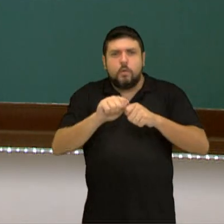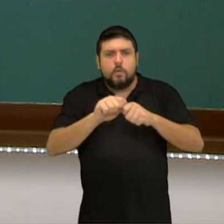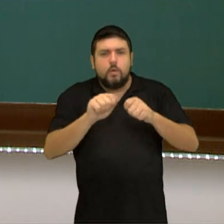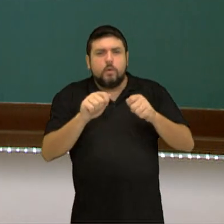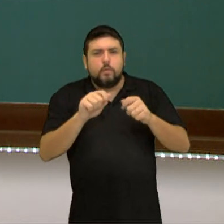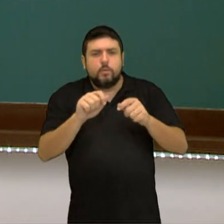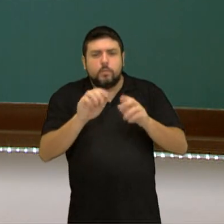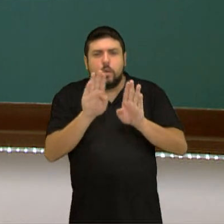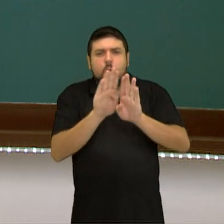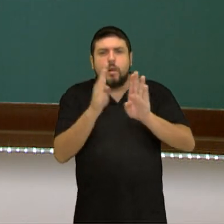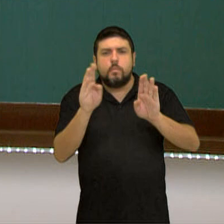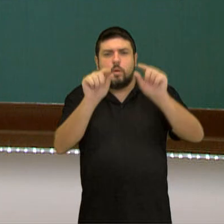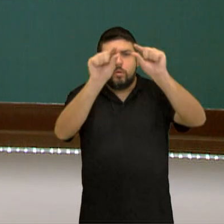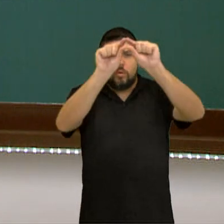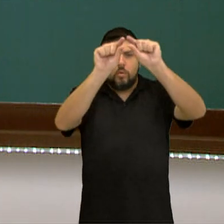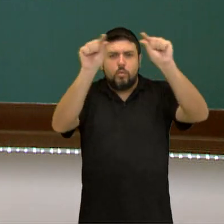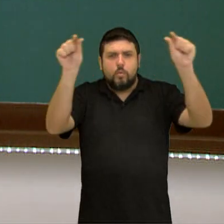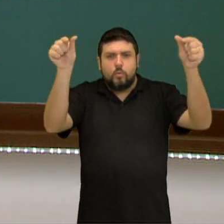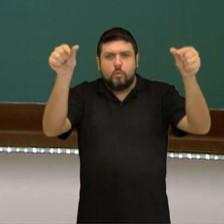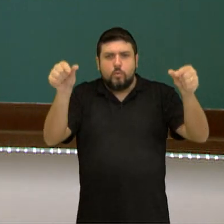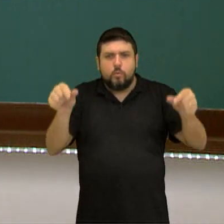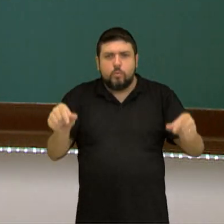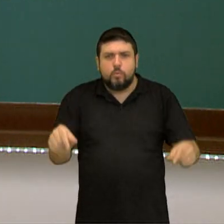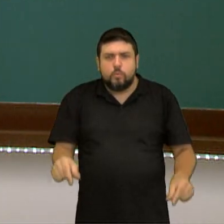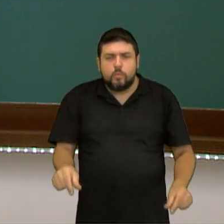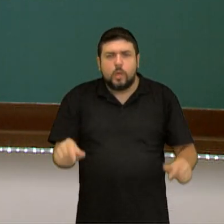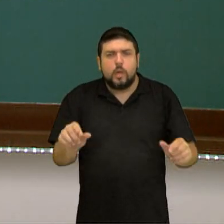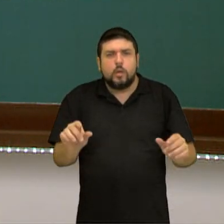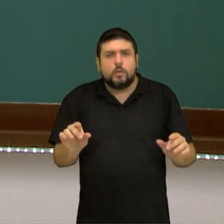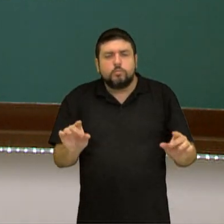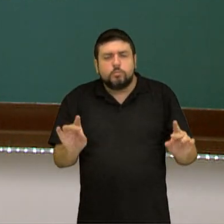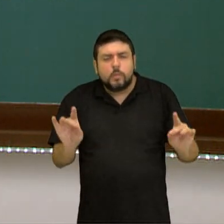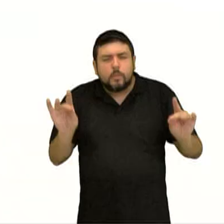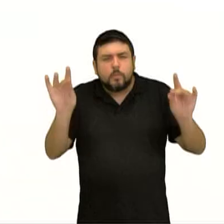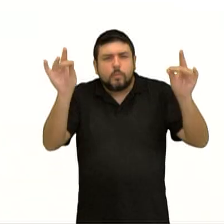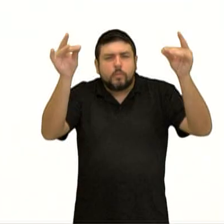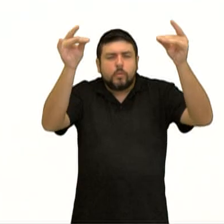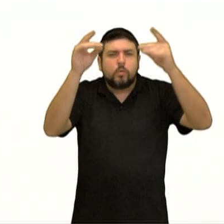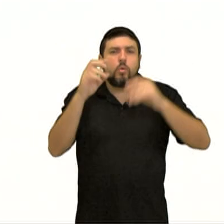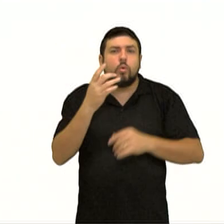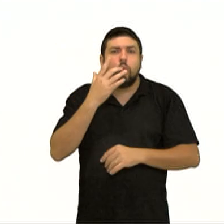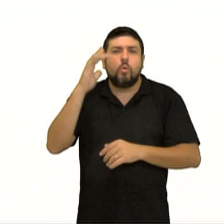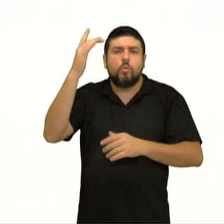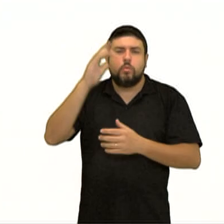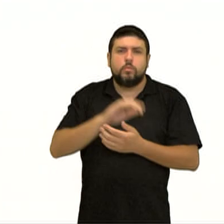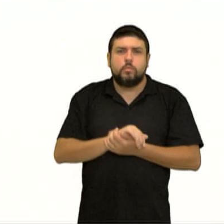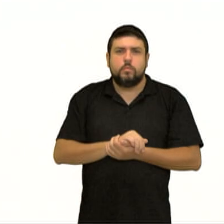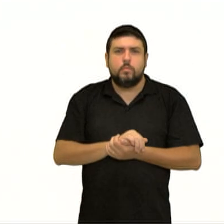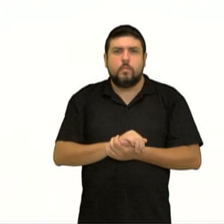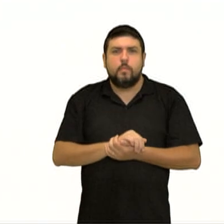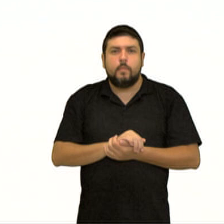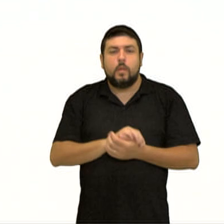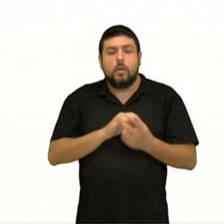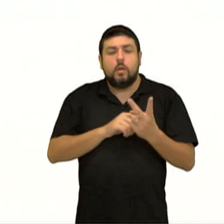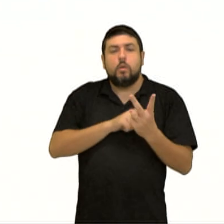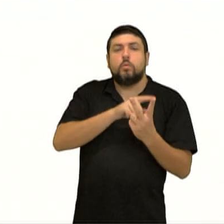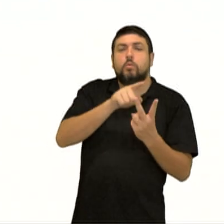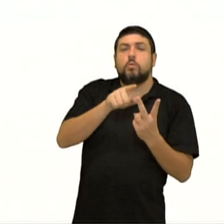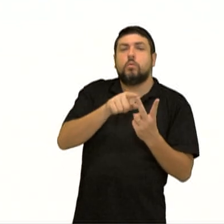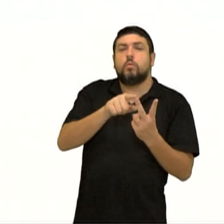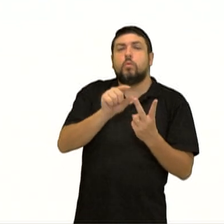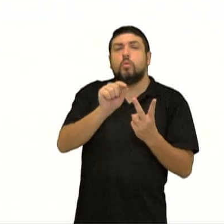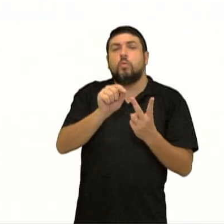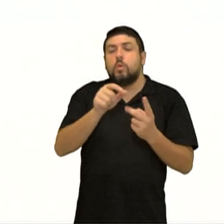cima das portas e janelas, né? E a gente tem um segundo momento, que nas regiões que não tinha açúcar nem ouro, que eram as